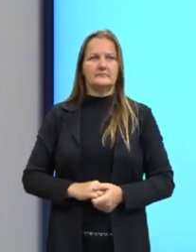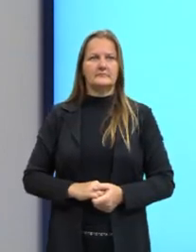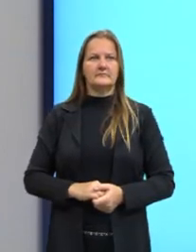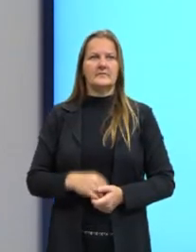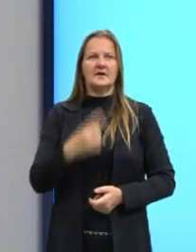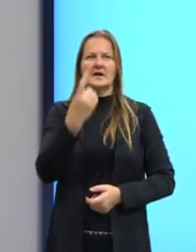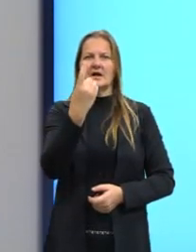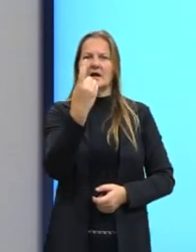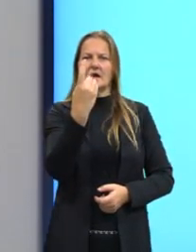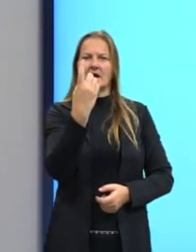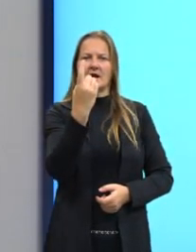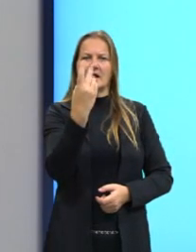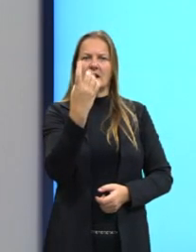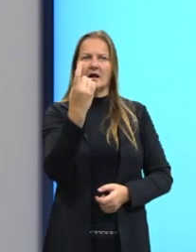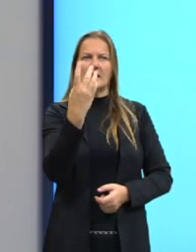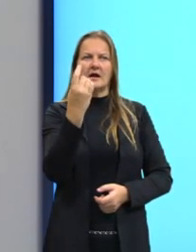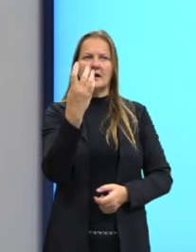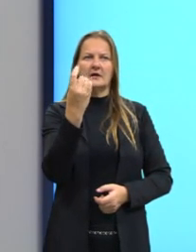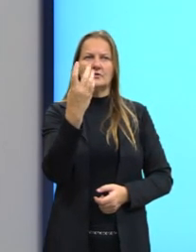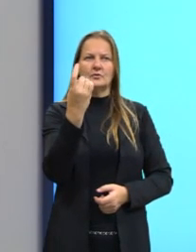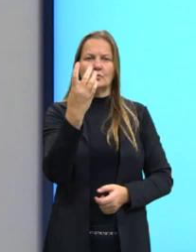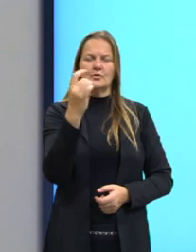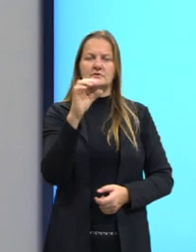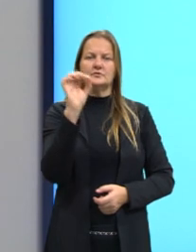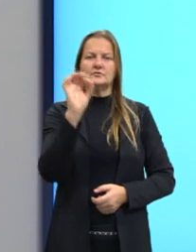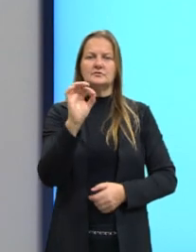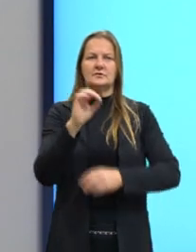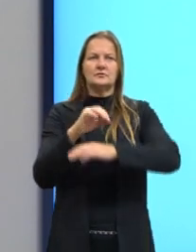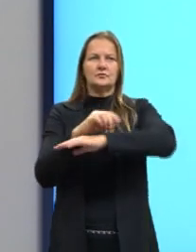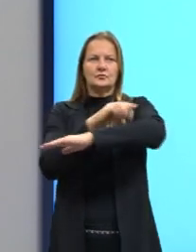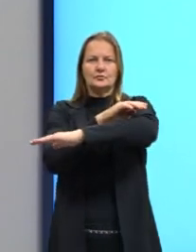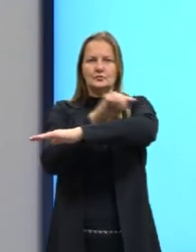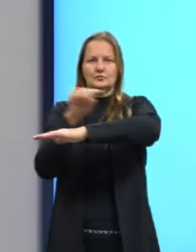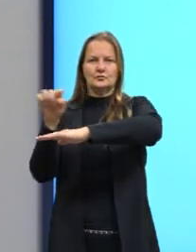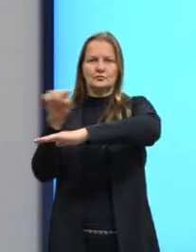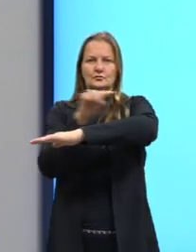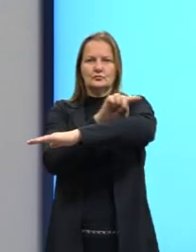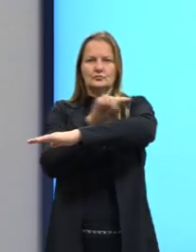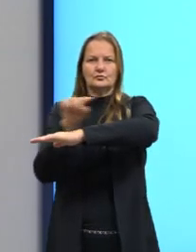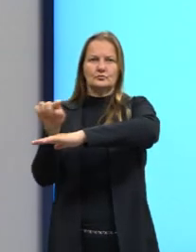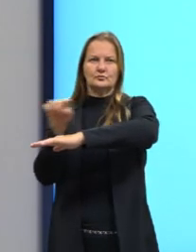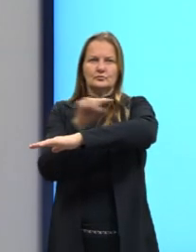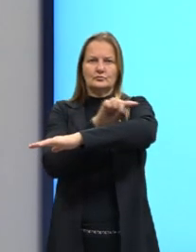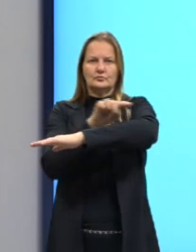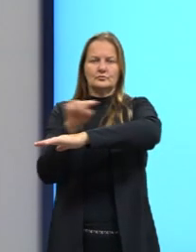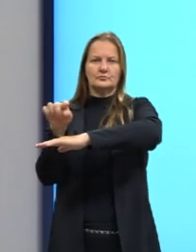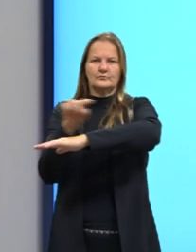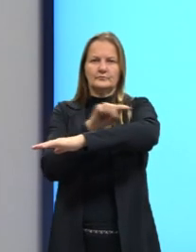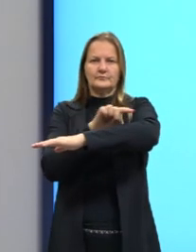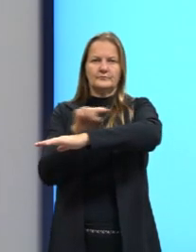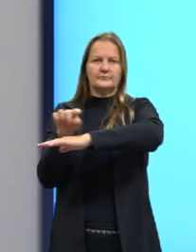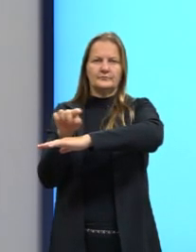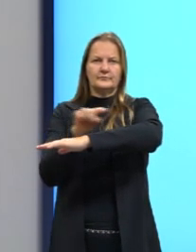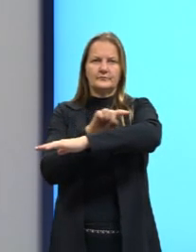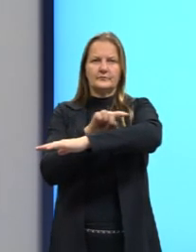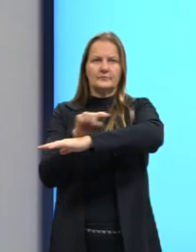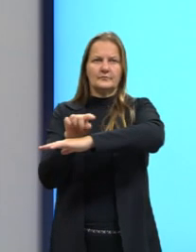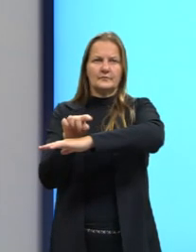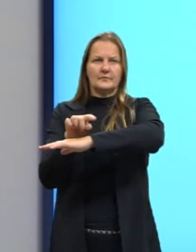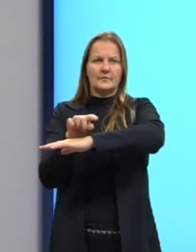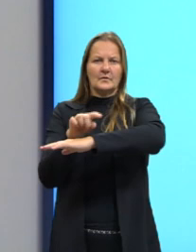14 por cento e quatorze por cento exatamente essa linha vermelha que eu destaquei em 14 por cento nós vemos que